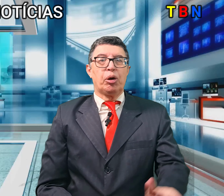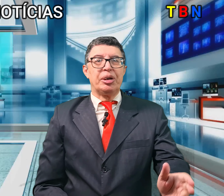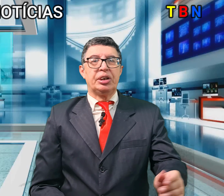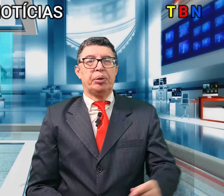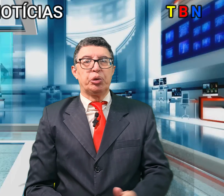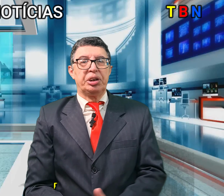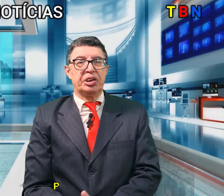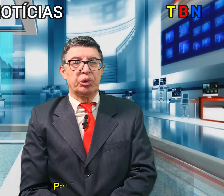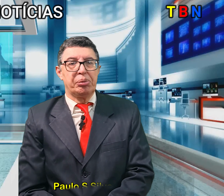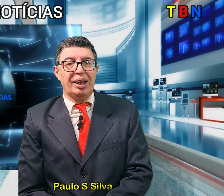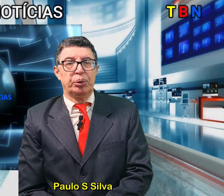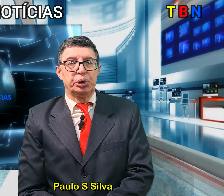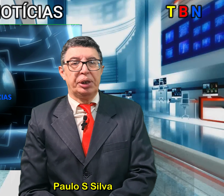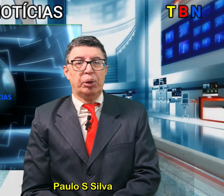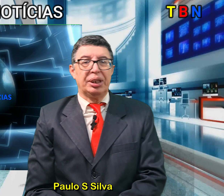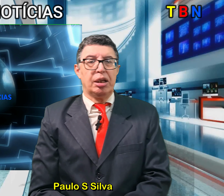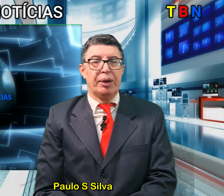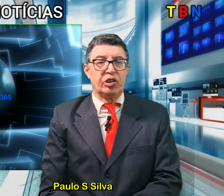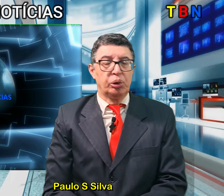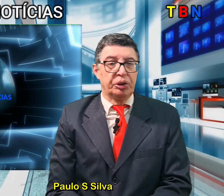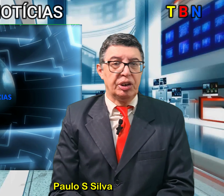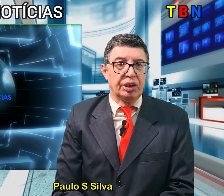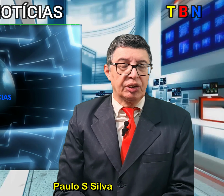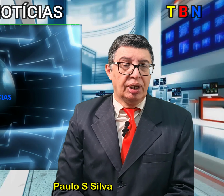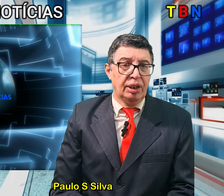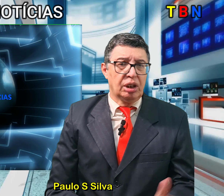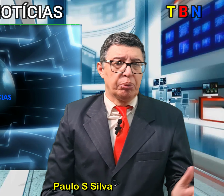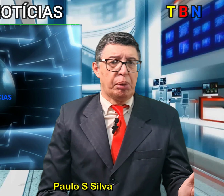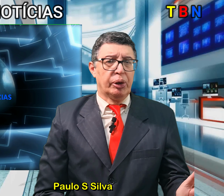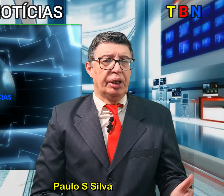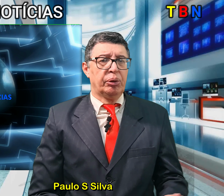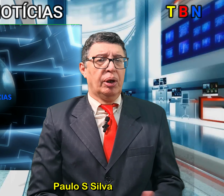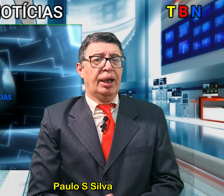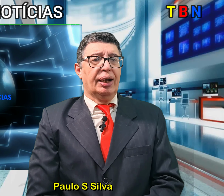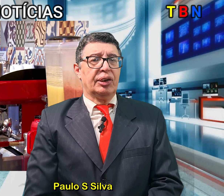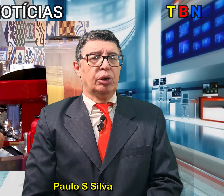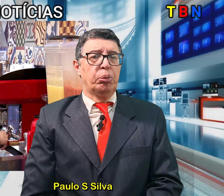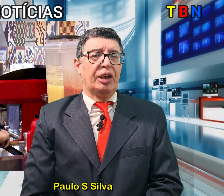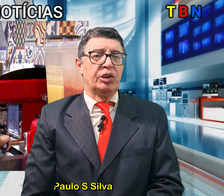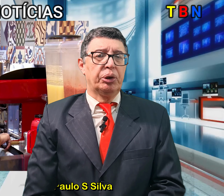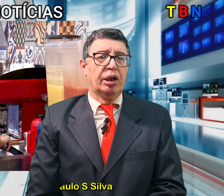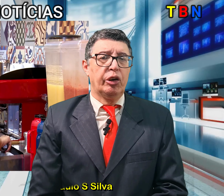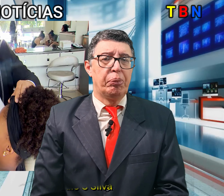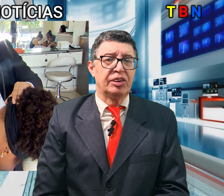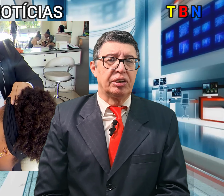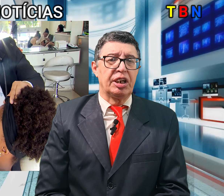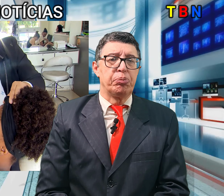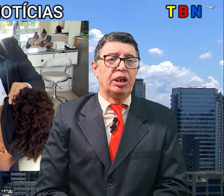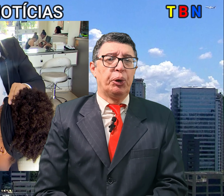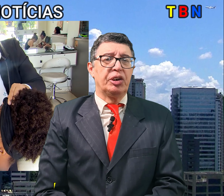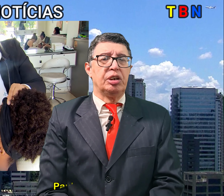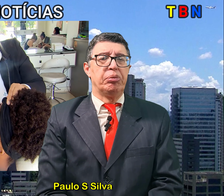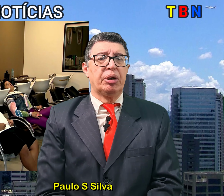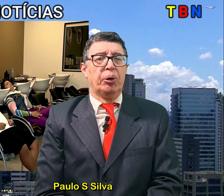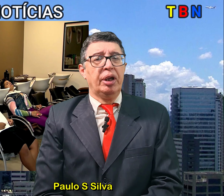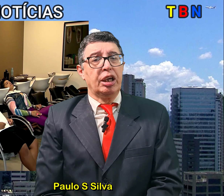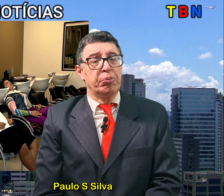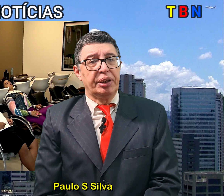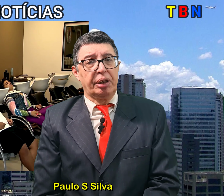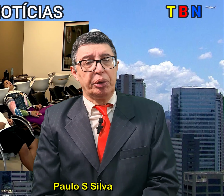E está começando a sua edição semanal do jornal Tele Brasil Notícias. Estaremos abordando a questão do Brasil, que ganhou mais de 3 milhões